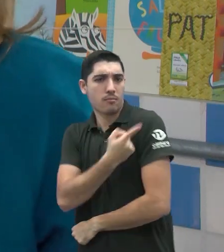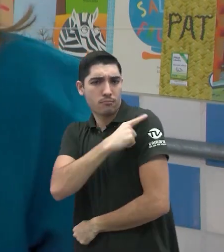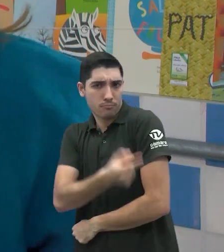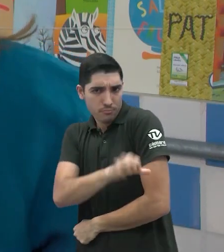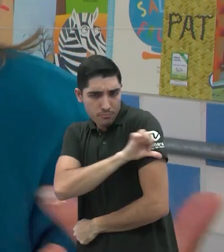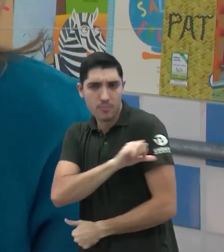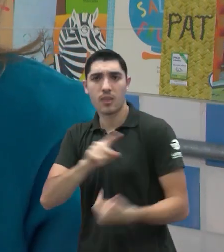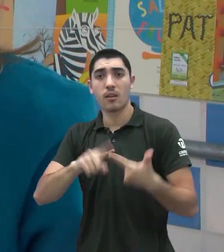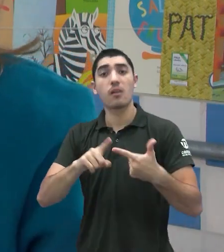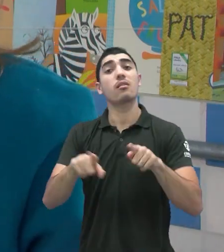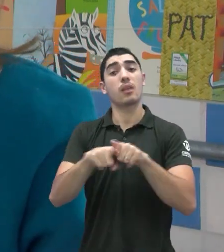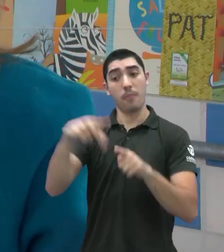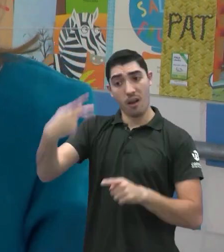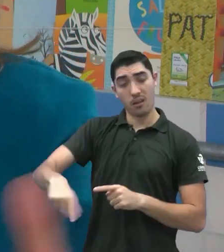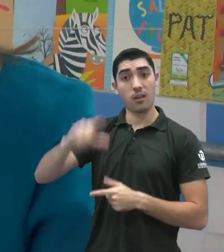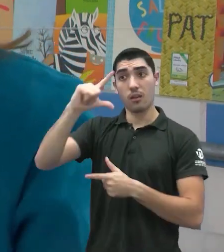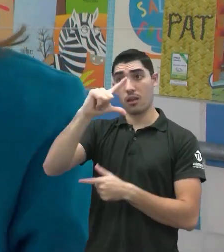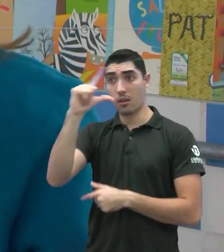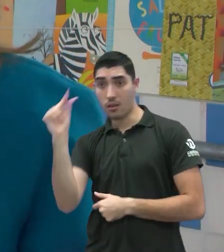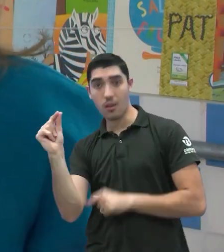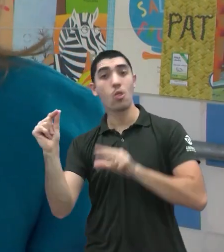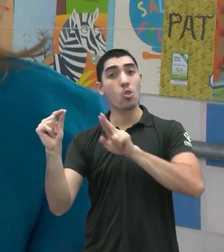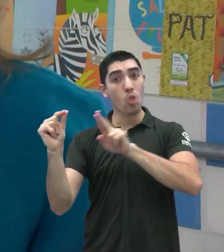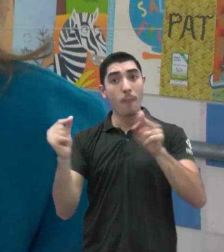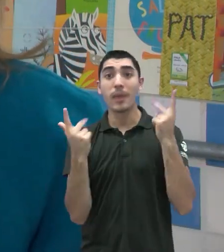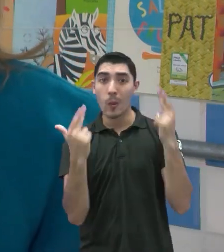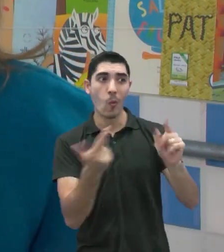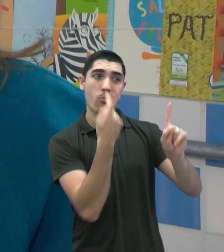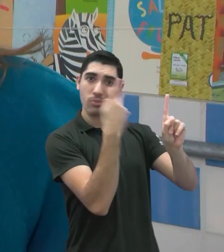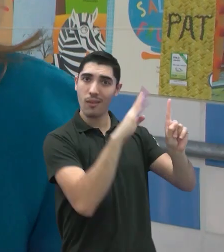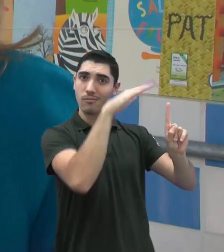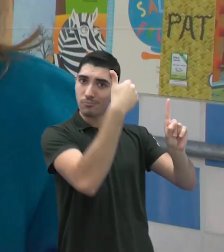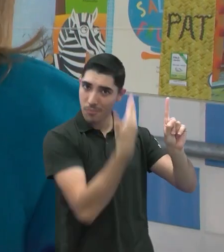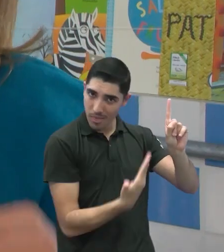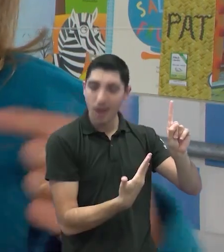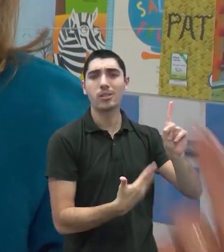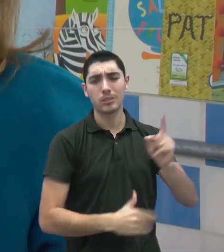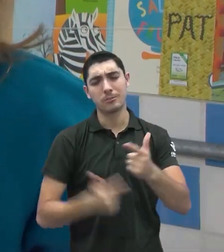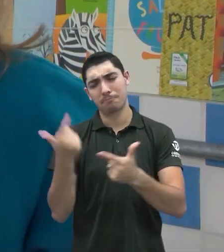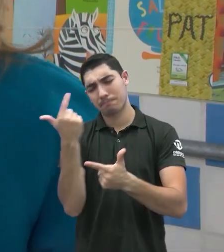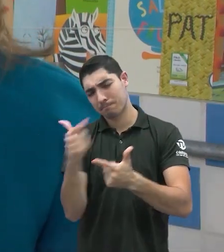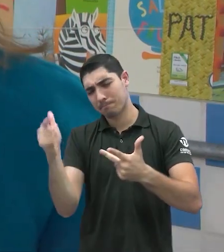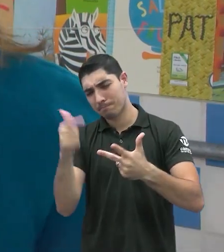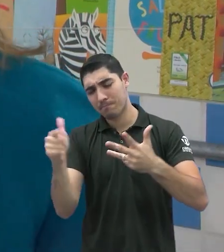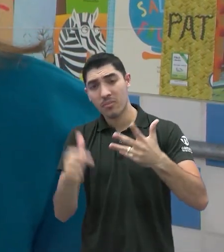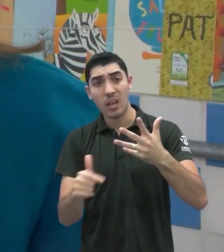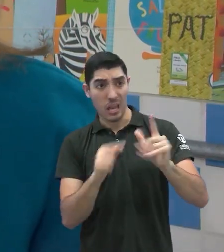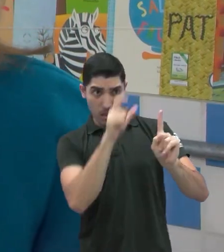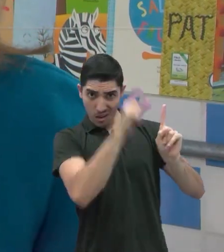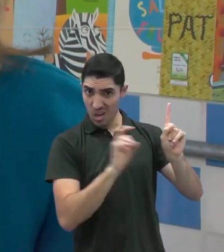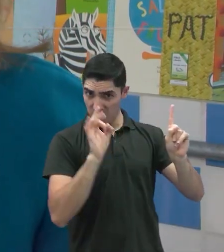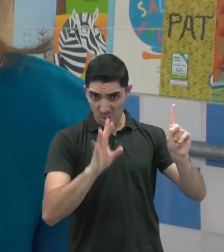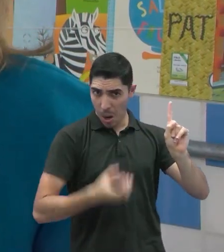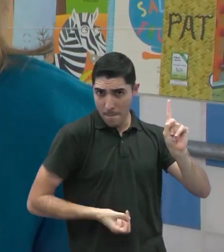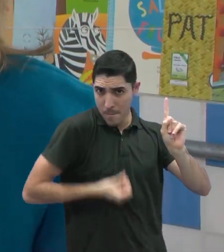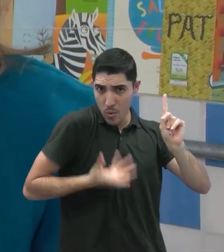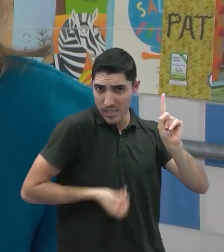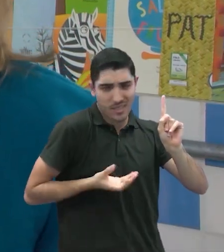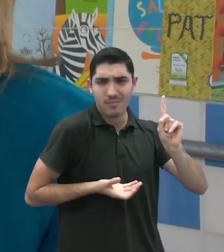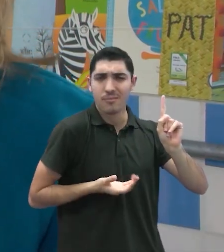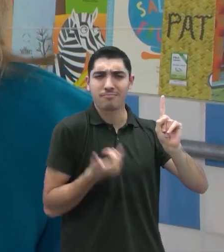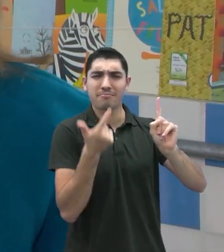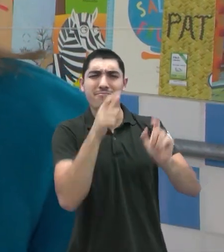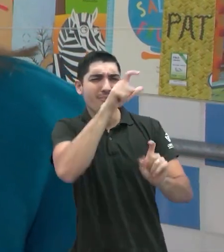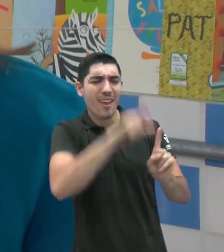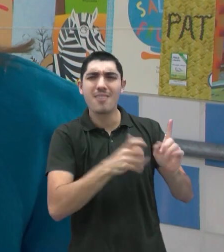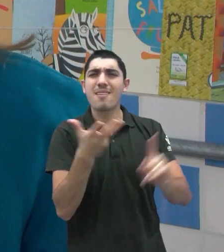gente também tem a Fundação Cultural nossa que leva também o nome do Cassiano. Então, em várias esferas que a gente sabe que ele não foi só poeta, mas